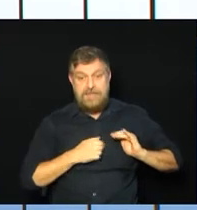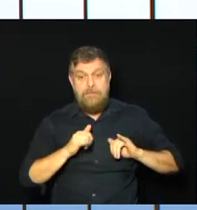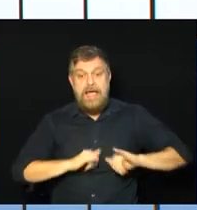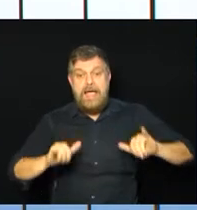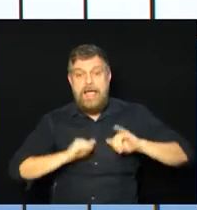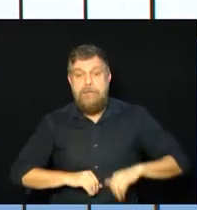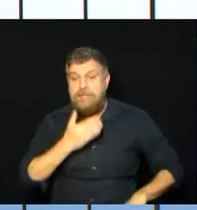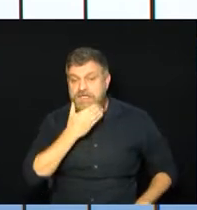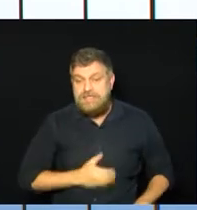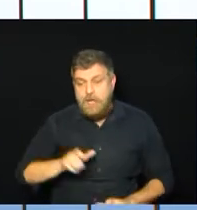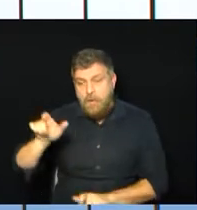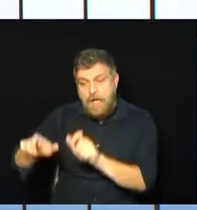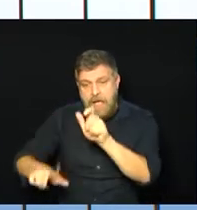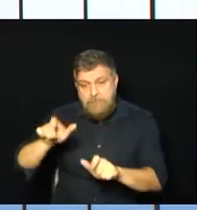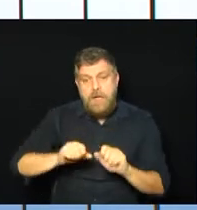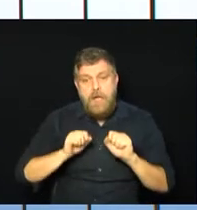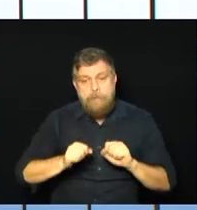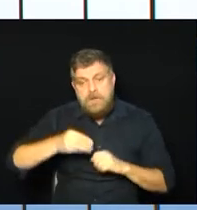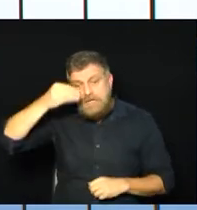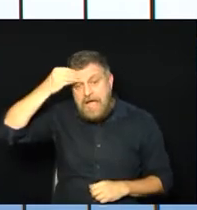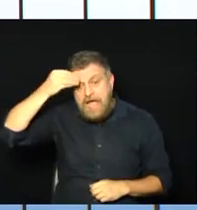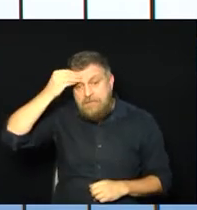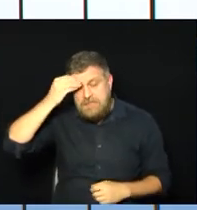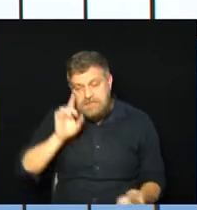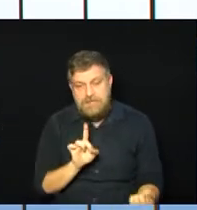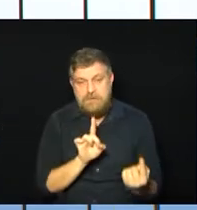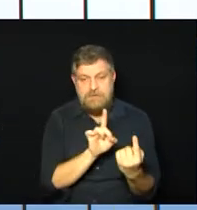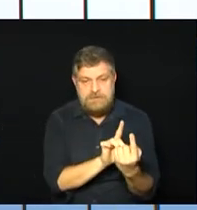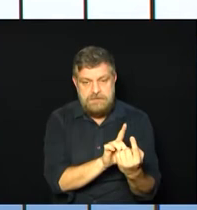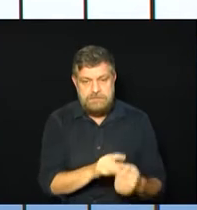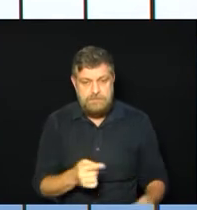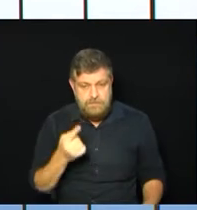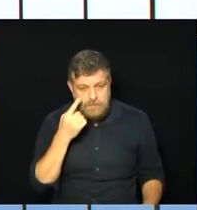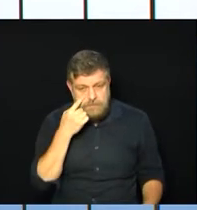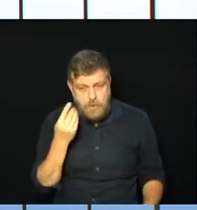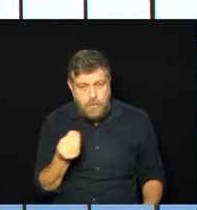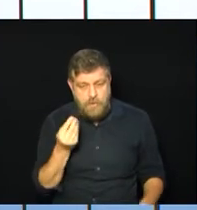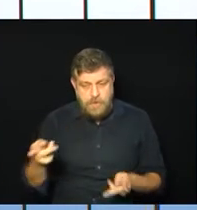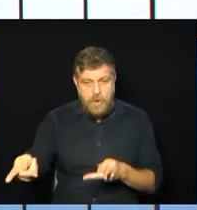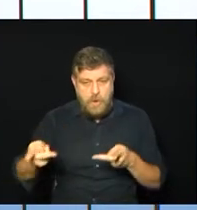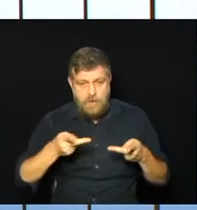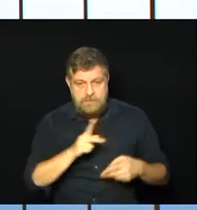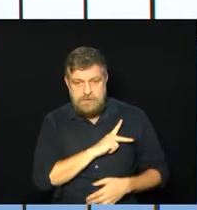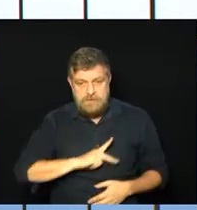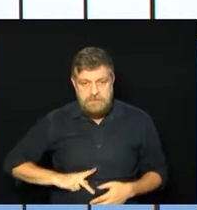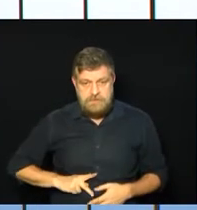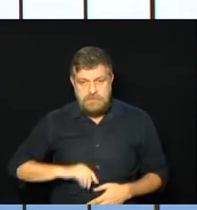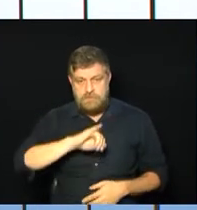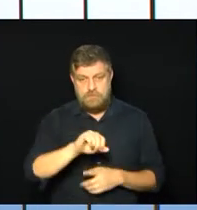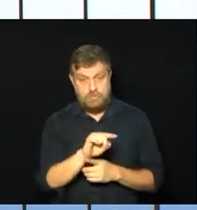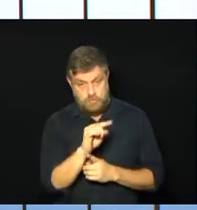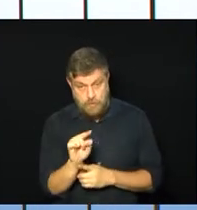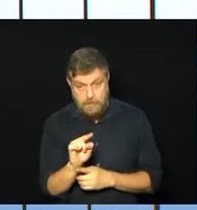que as pessoas podem apadrinhar os atendidos pela instituição. Veja o convite do presidente da entidade, o João Lobo.